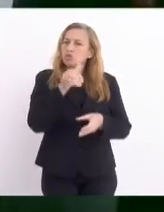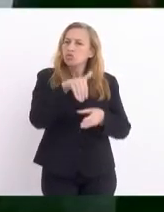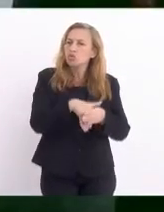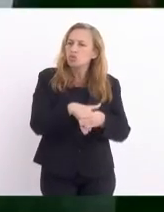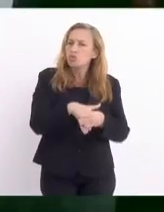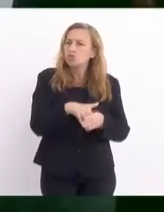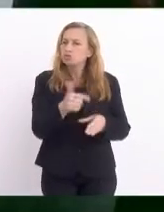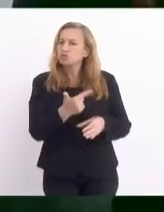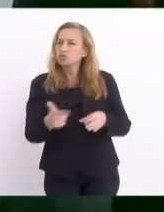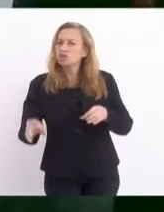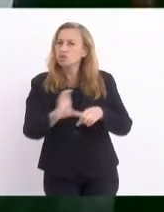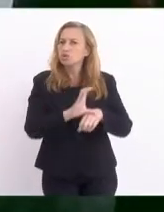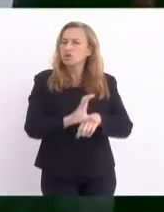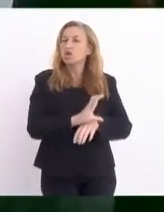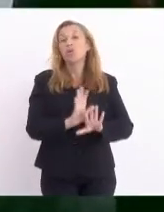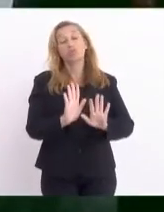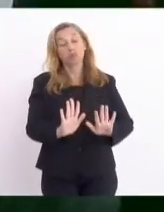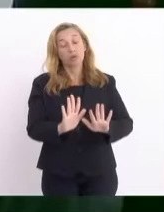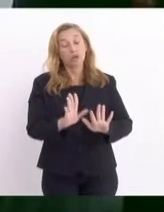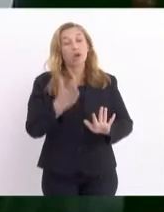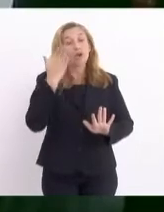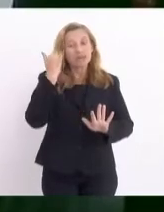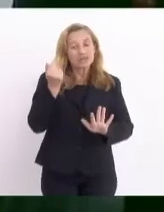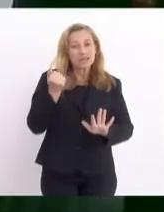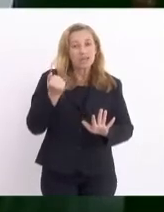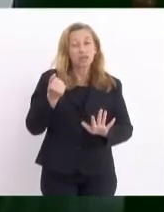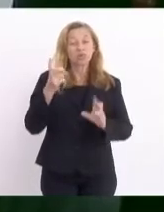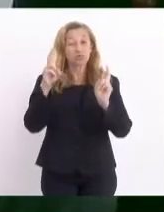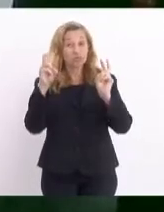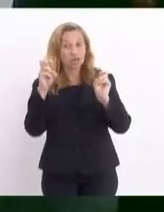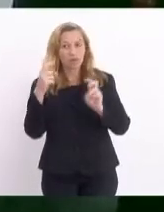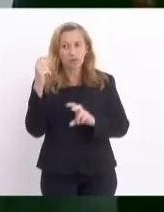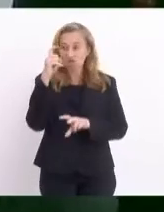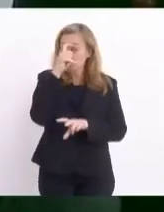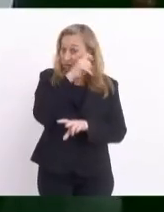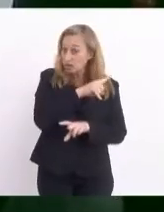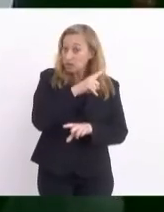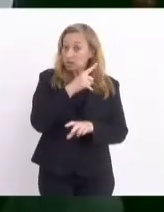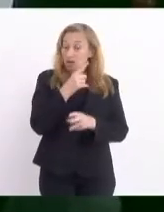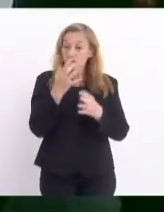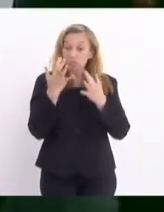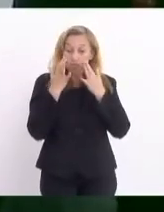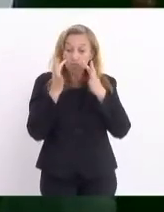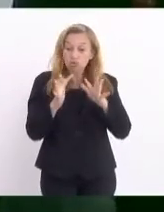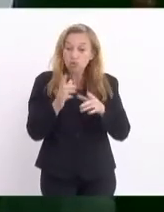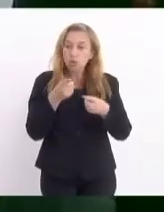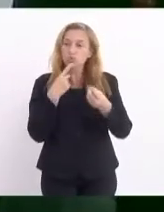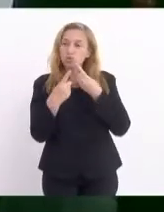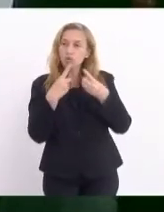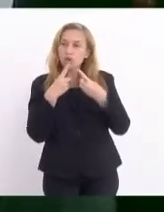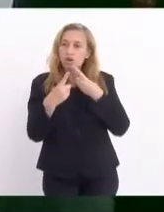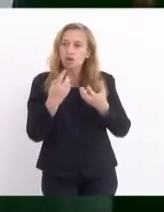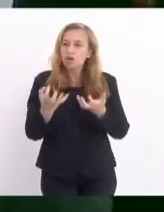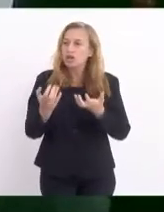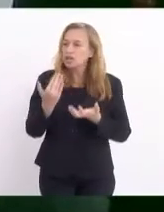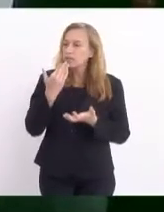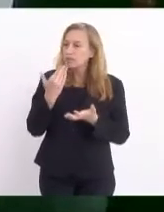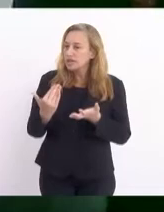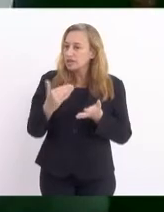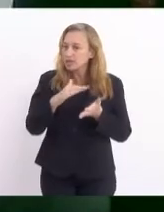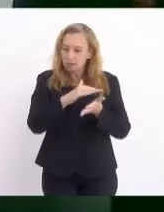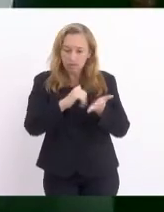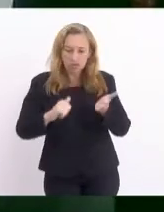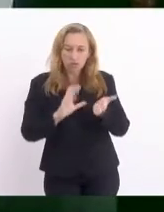inconstitucionalidade. Como eu sei que o tema é caro e é um tema que merece um pouco mais de debate, eu solicitava a Vossa Excelência que retirasse o projeto